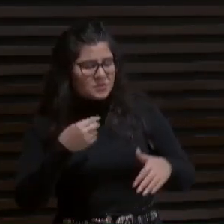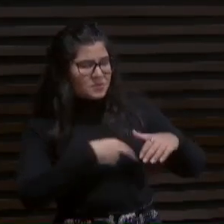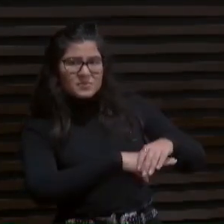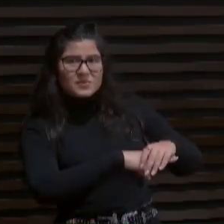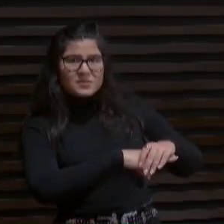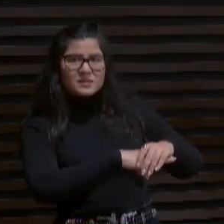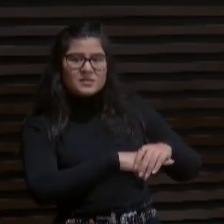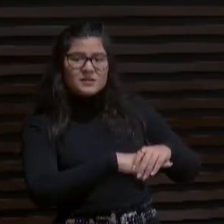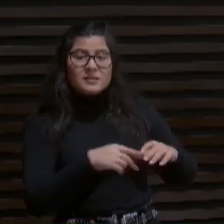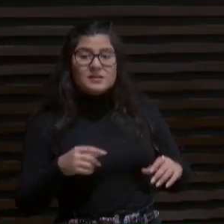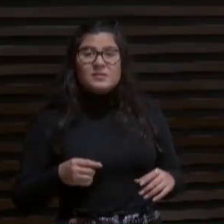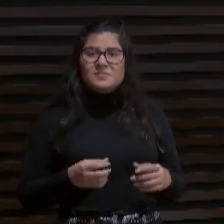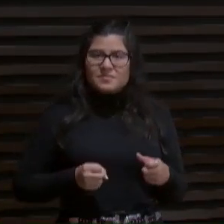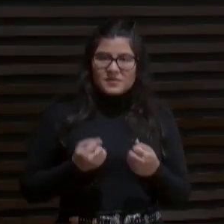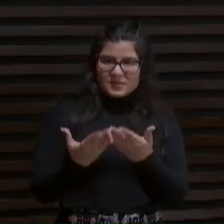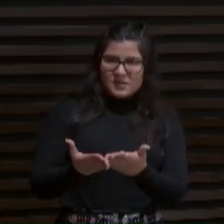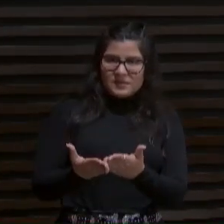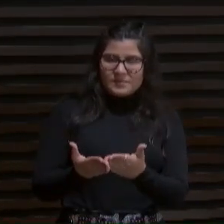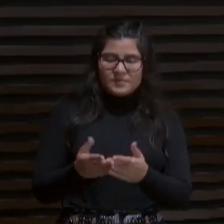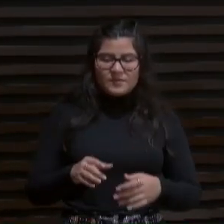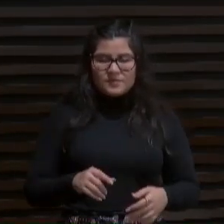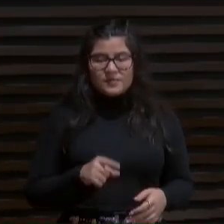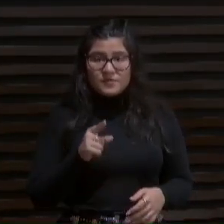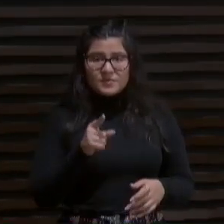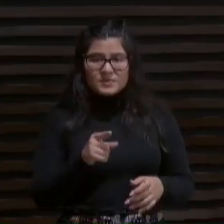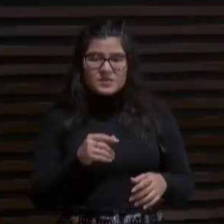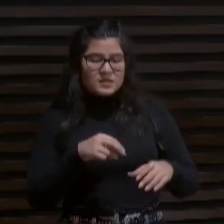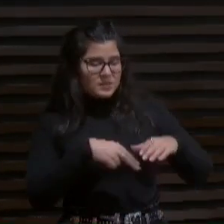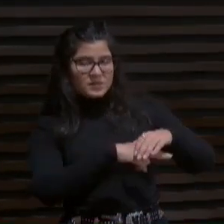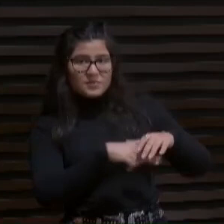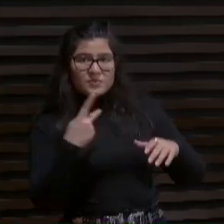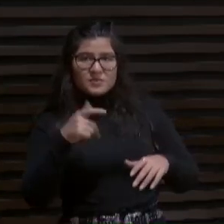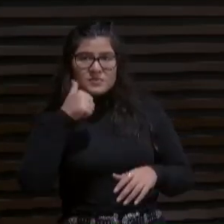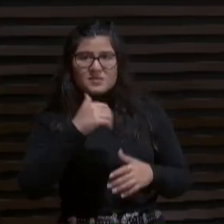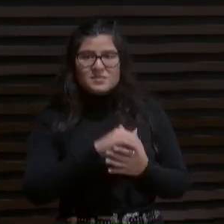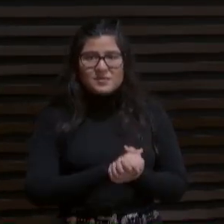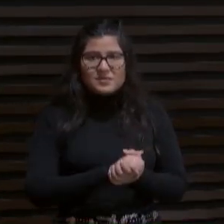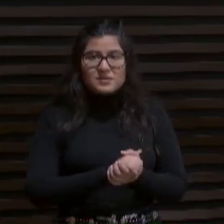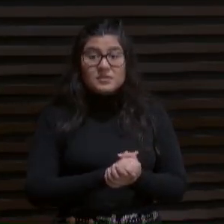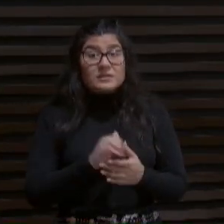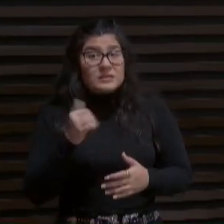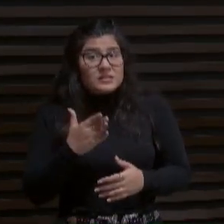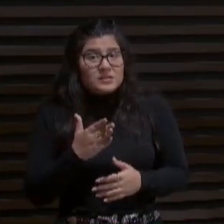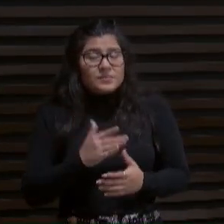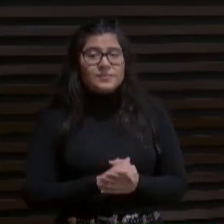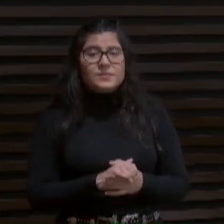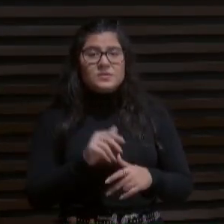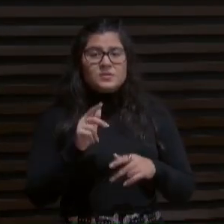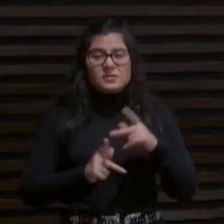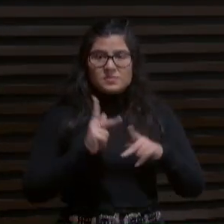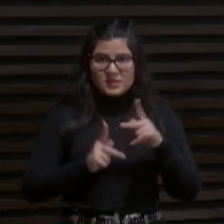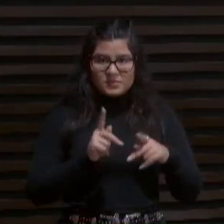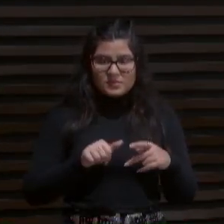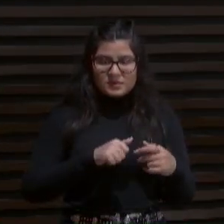recusará a ceder a sua própria sepultura para que você sepulte a sua falecida. Ou seja, os hititas, eles estavam ávidos para